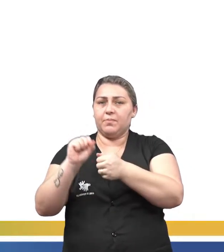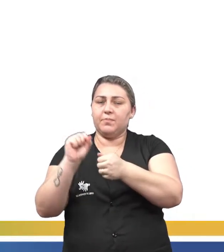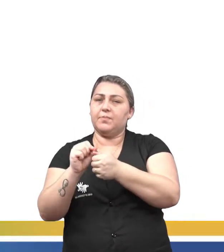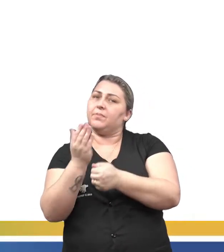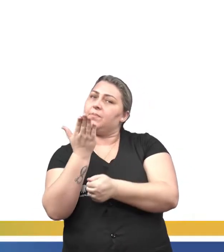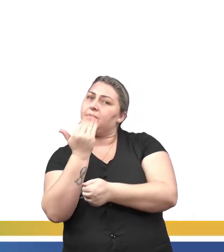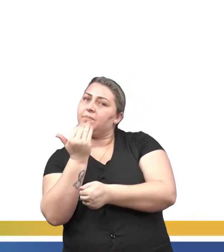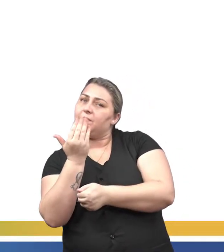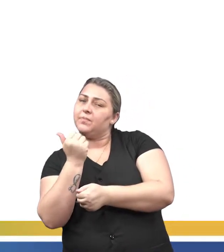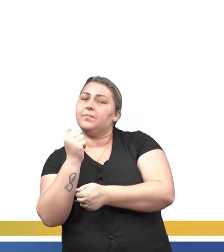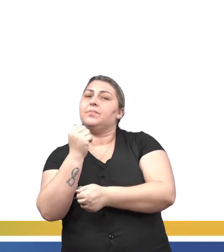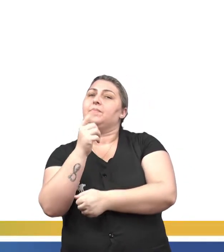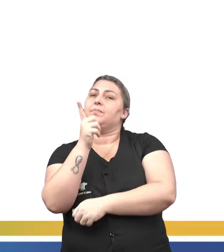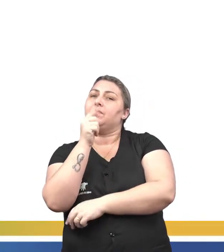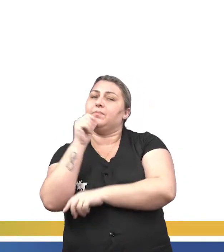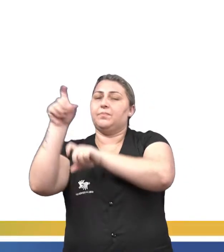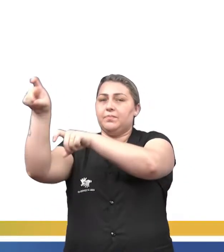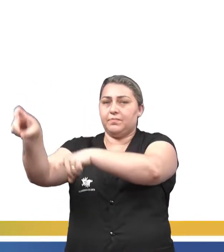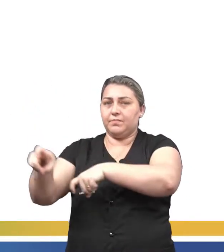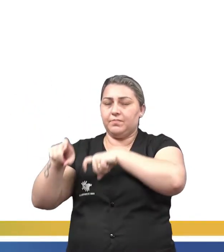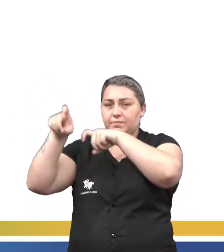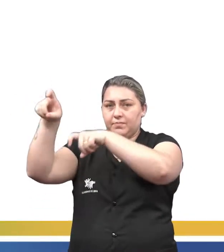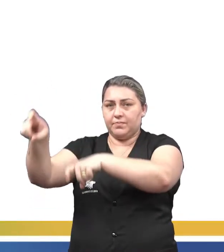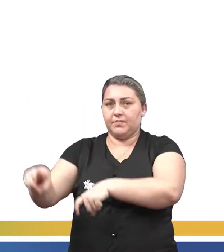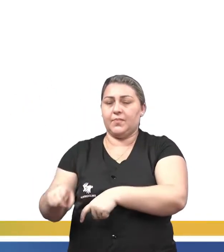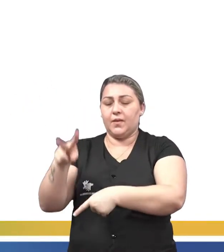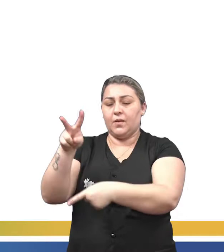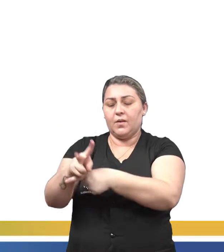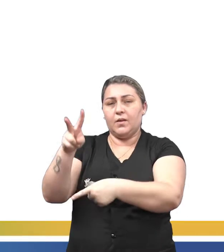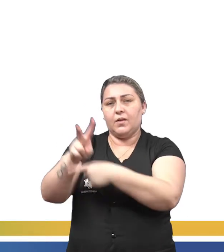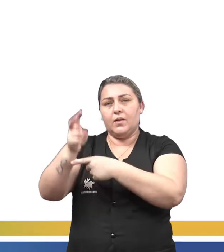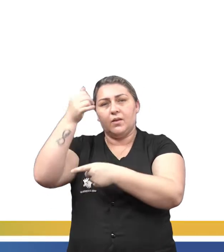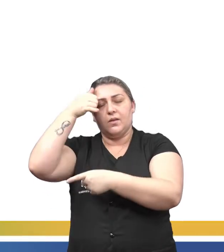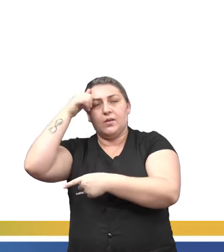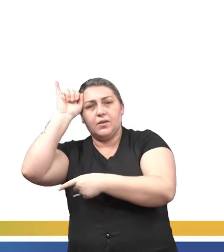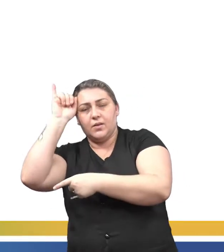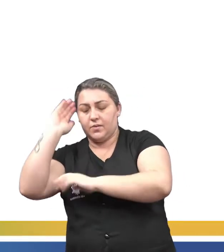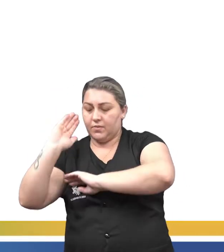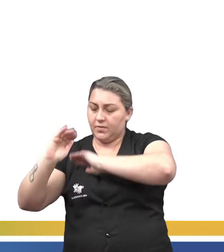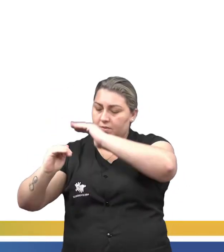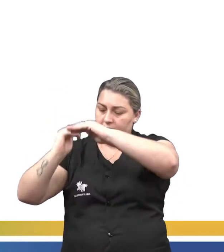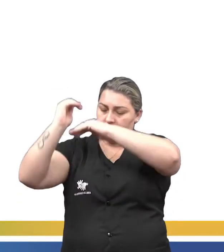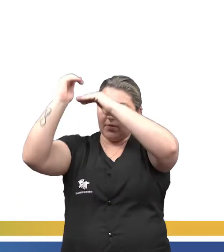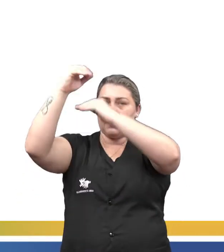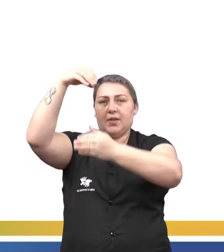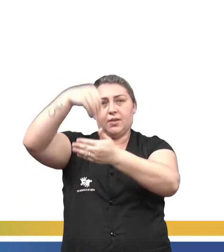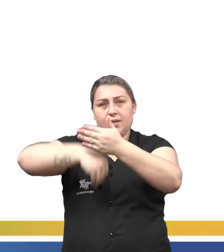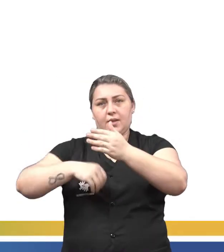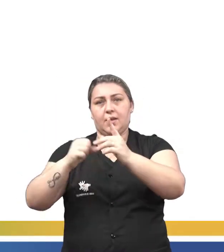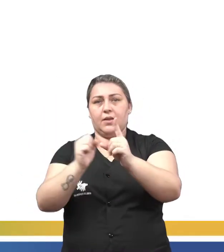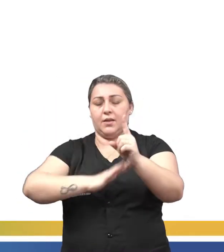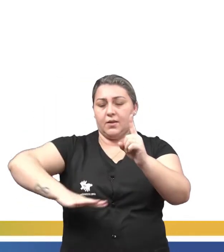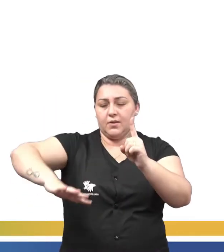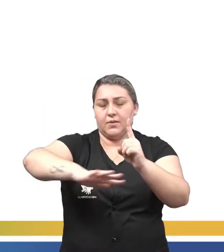gente tem aí a agricultura e a criação de animais que vão se desenvolvendo nessas sociedades